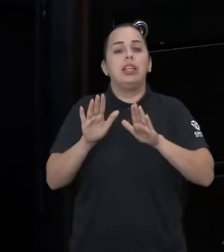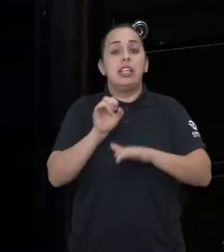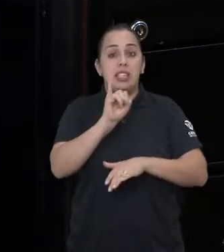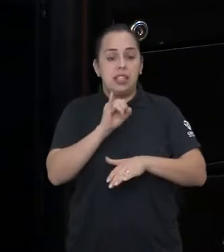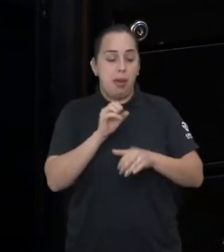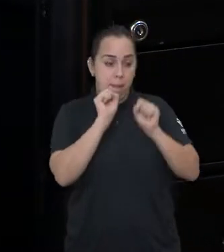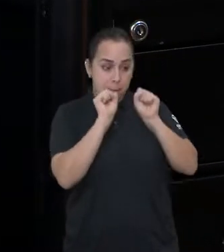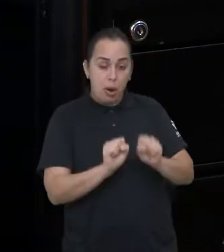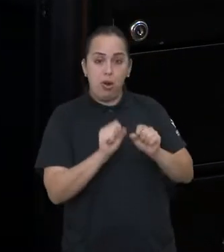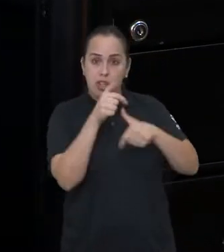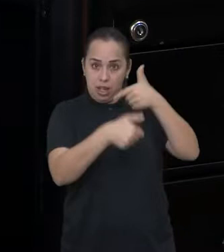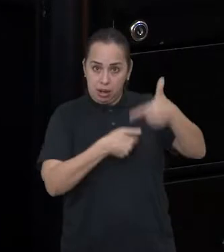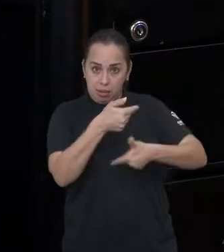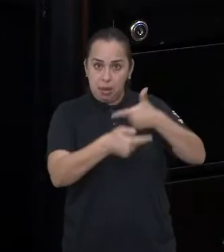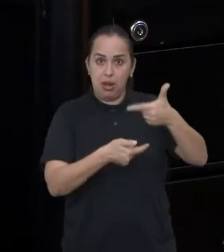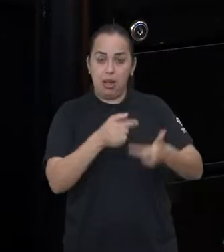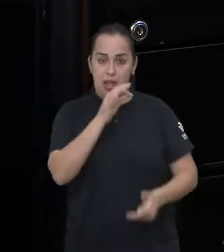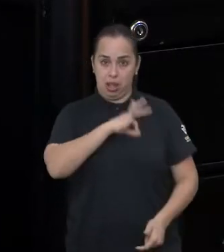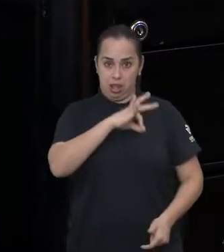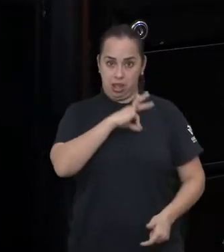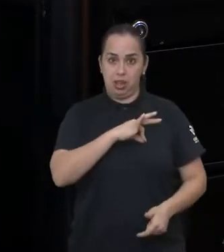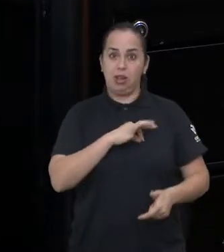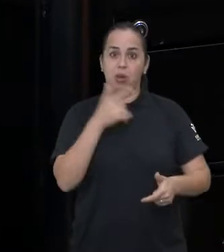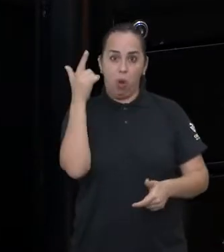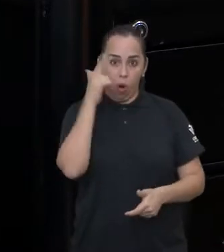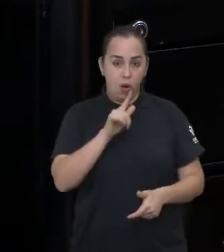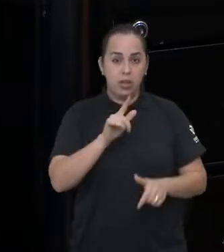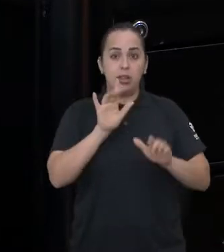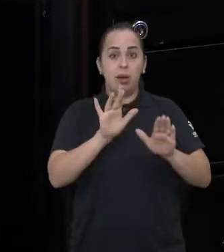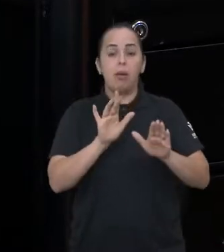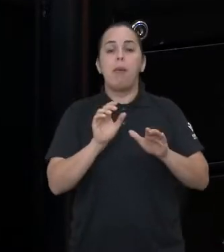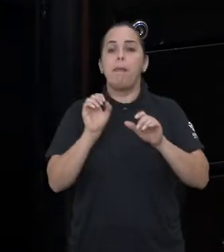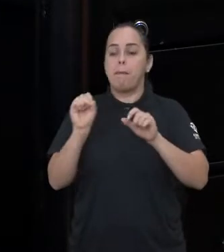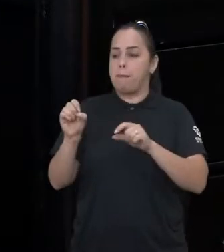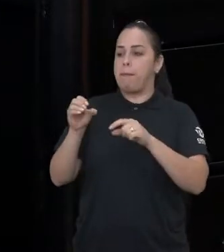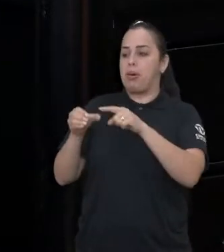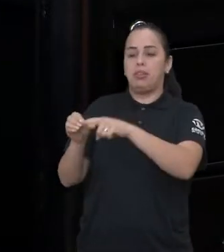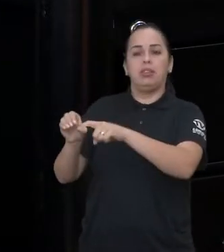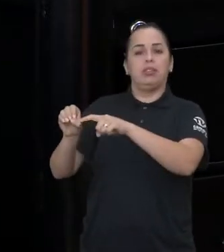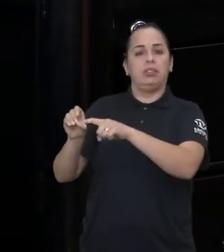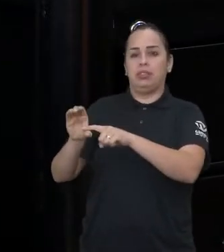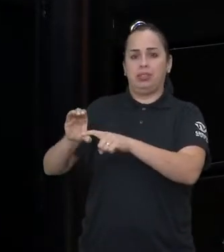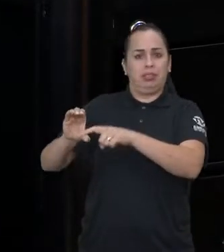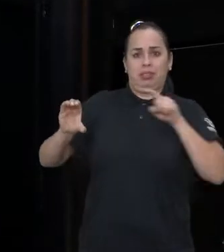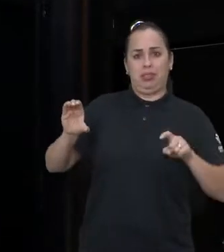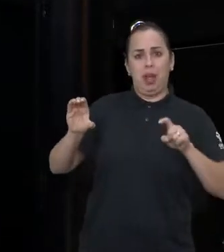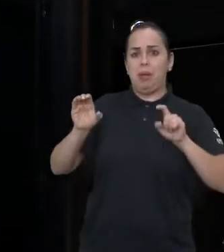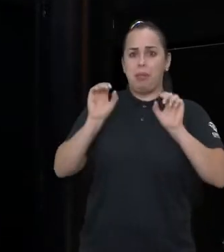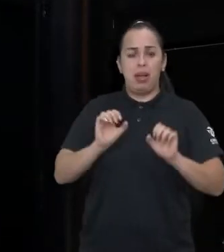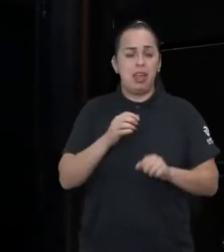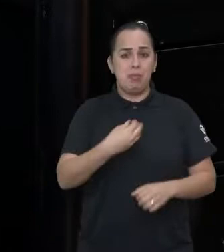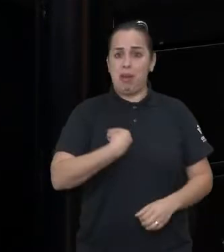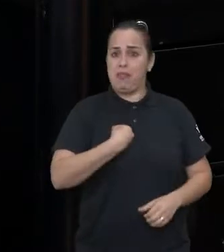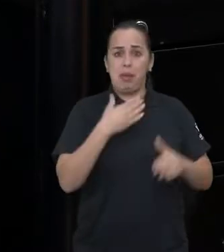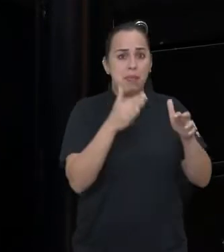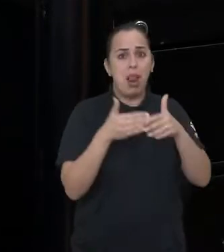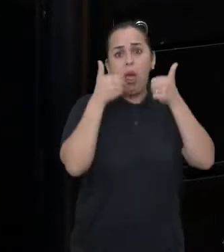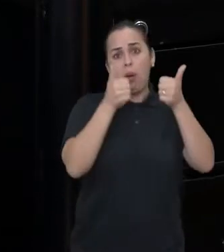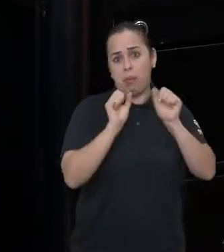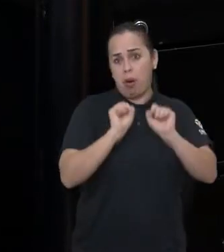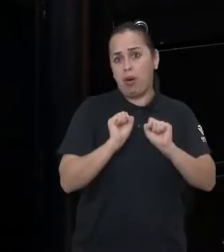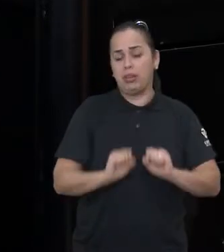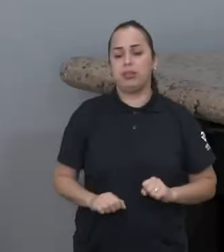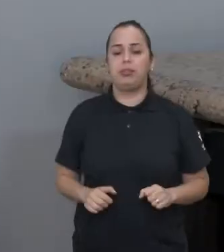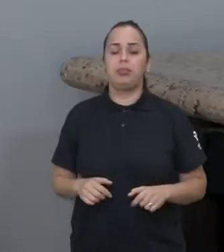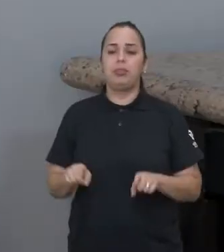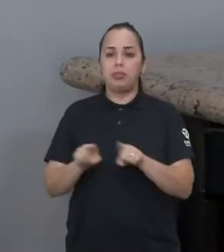Então se ela tem uma possibilidade de trabalho e geração de renda ela pode Se romper com esse ciclo de violência tem